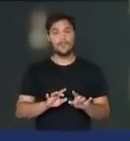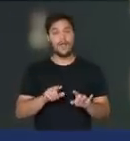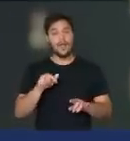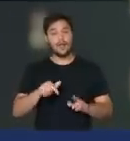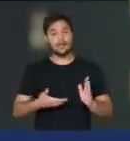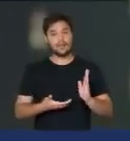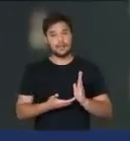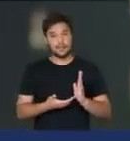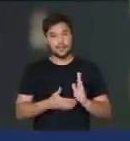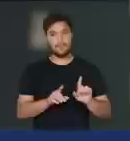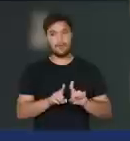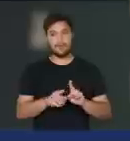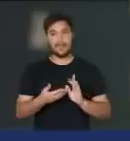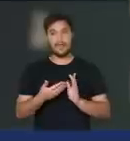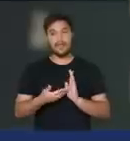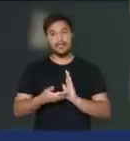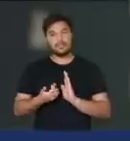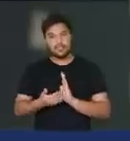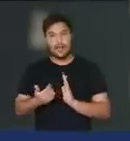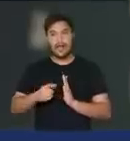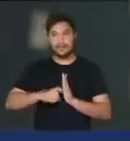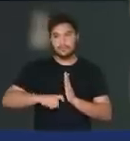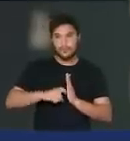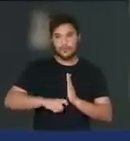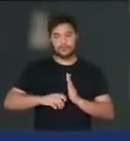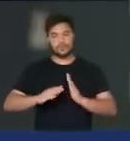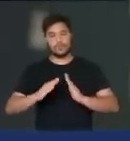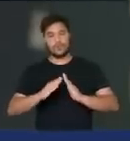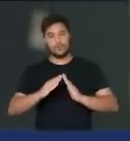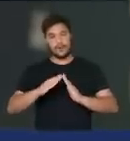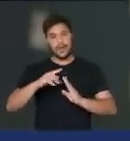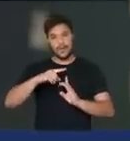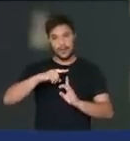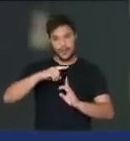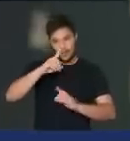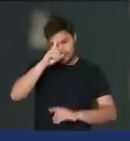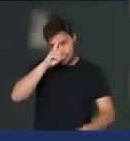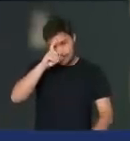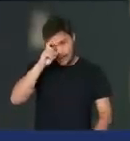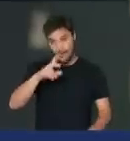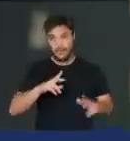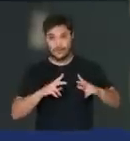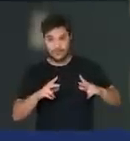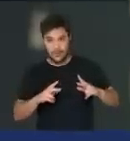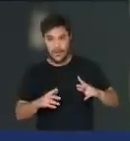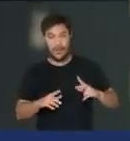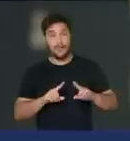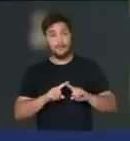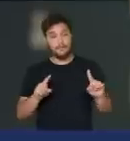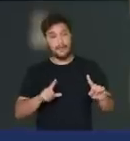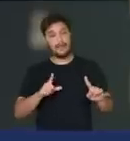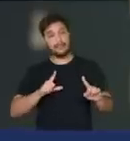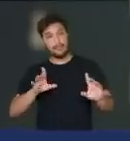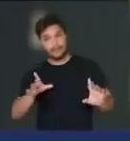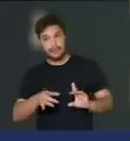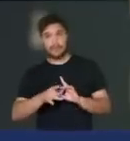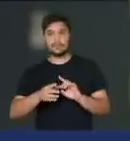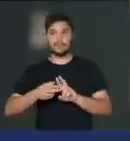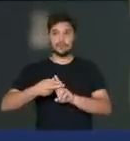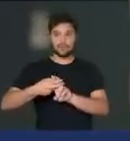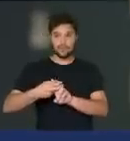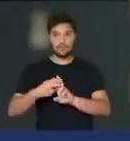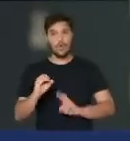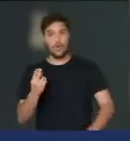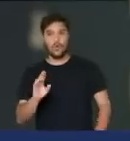aqui na Câmara a desoneração da folha para a rede prestadora de serviço privada, mas que presta serviços para o SUS ou